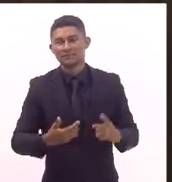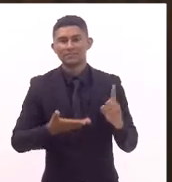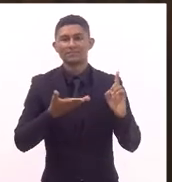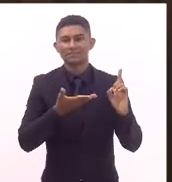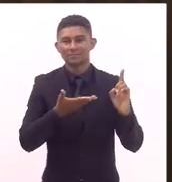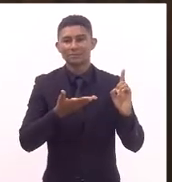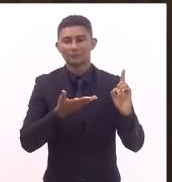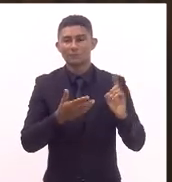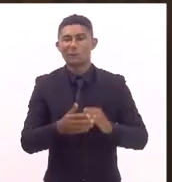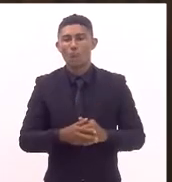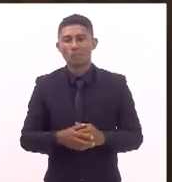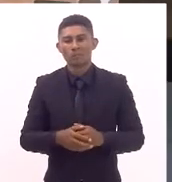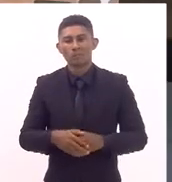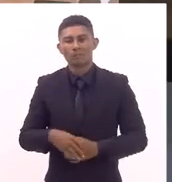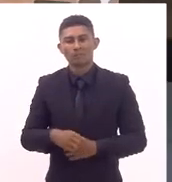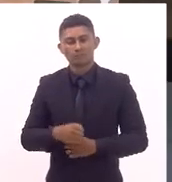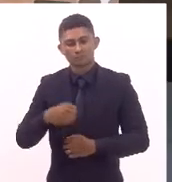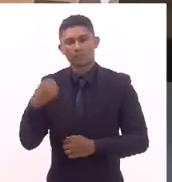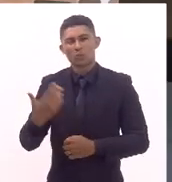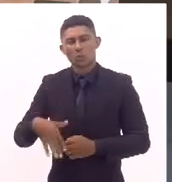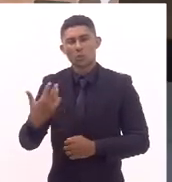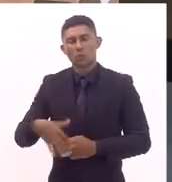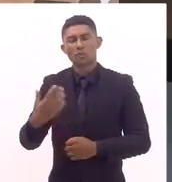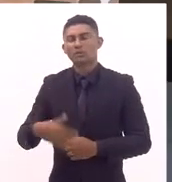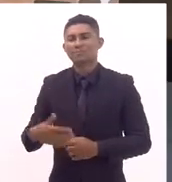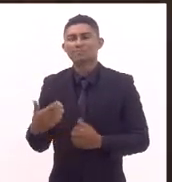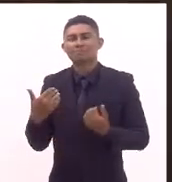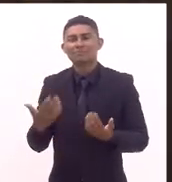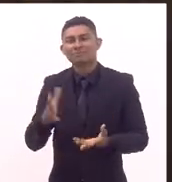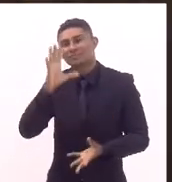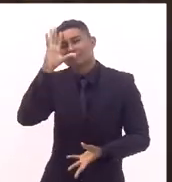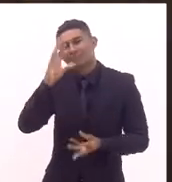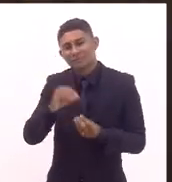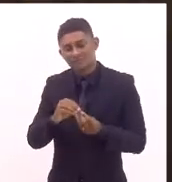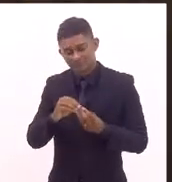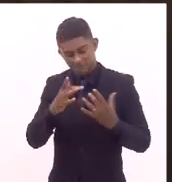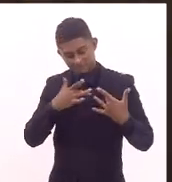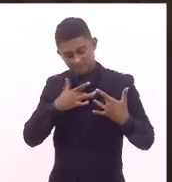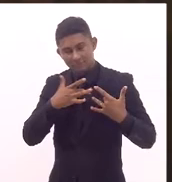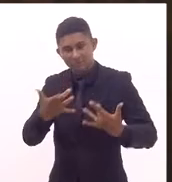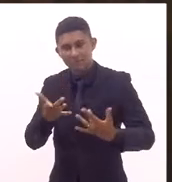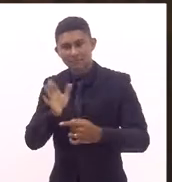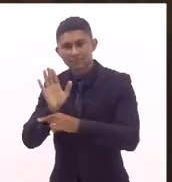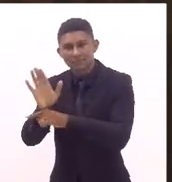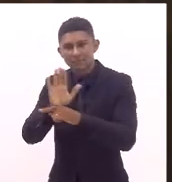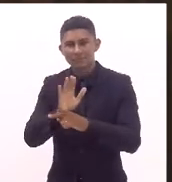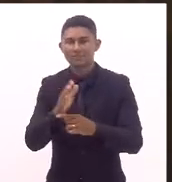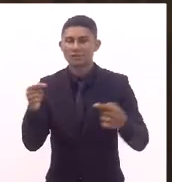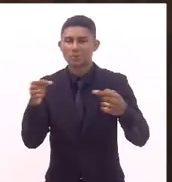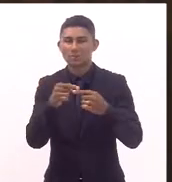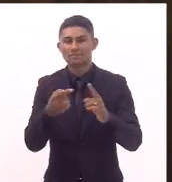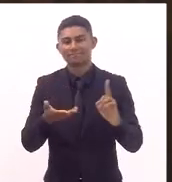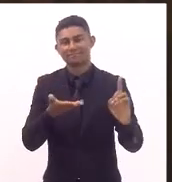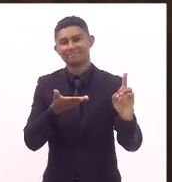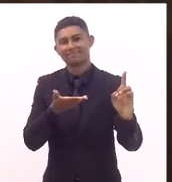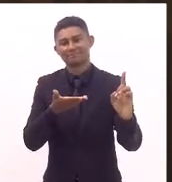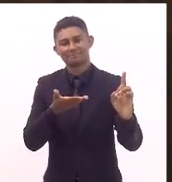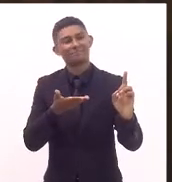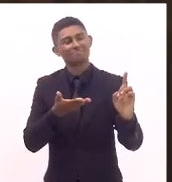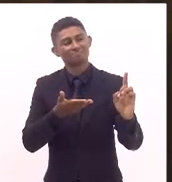e isso foi absolutamente risco se chama generosidade que são traços da Bené